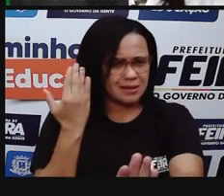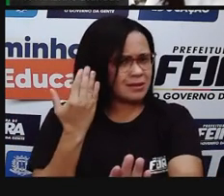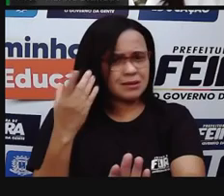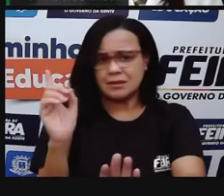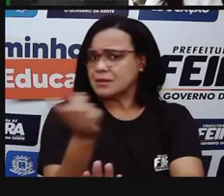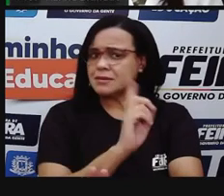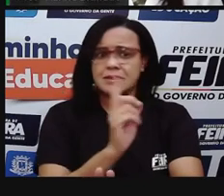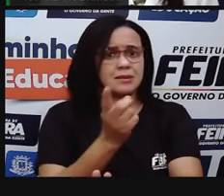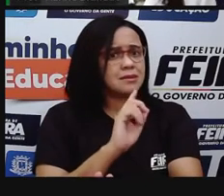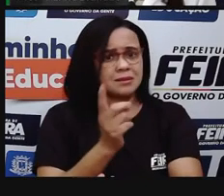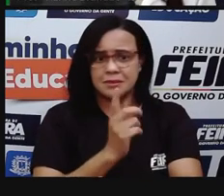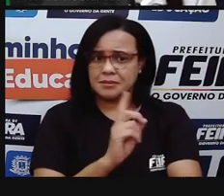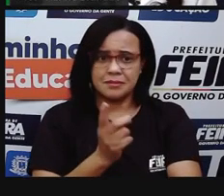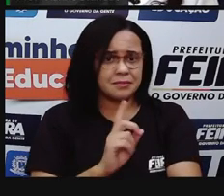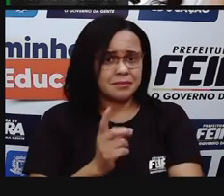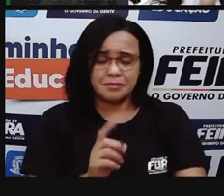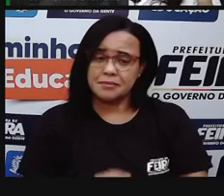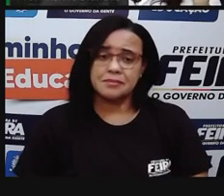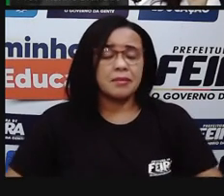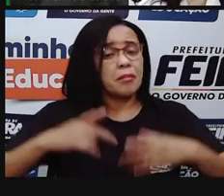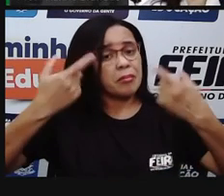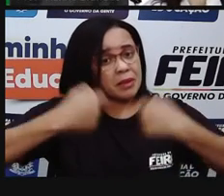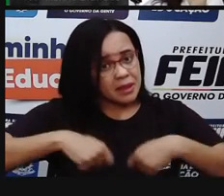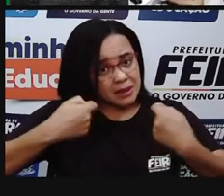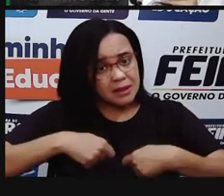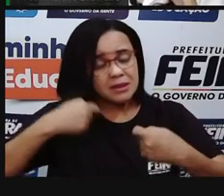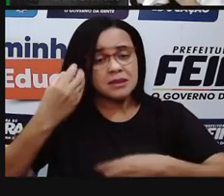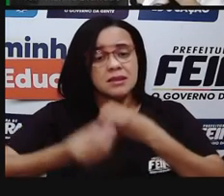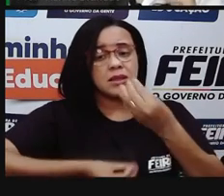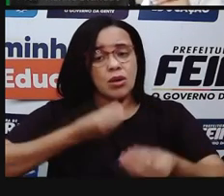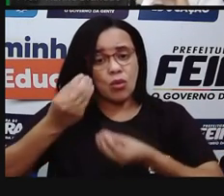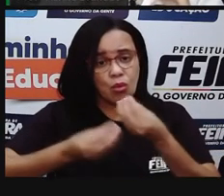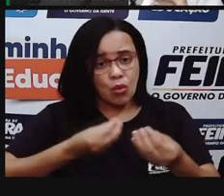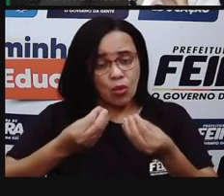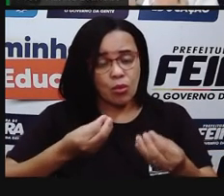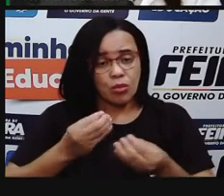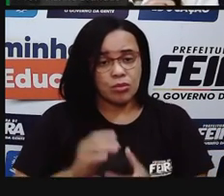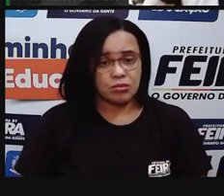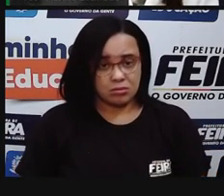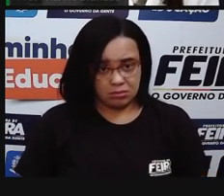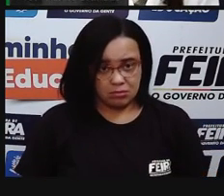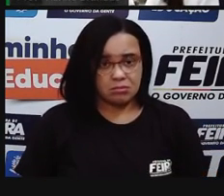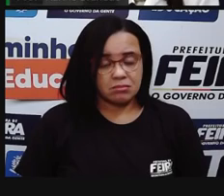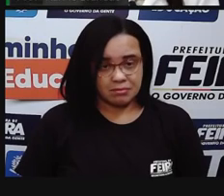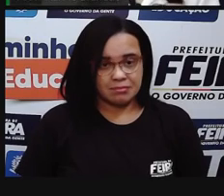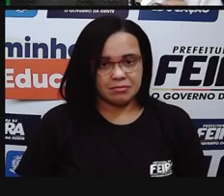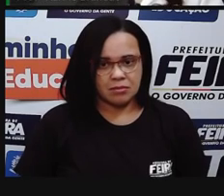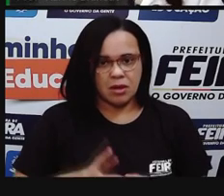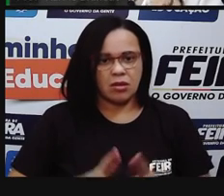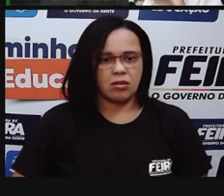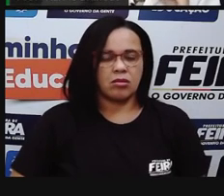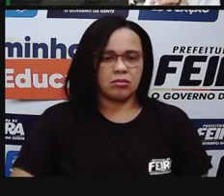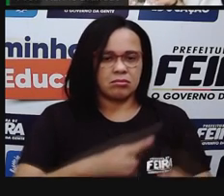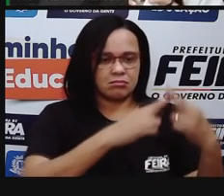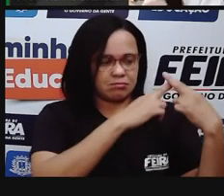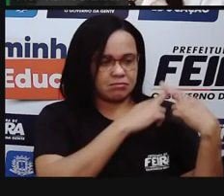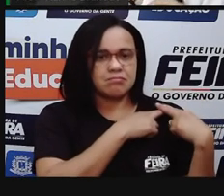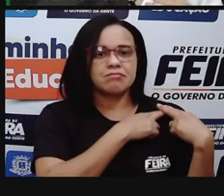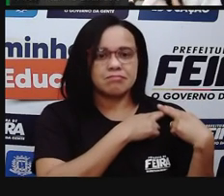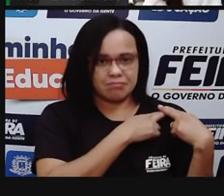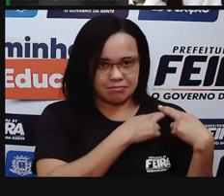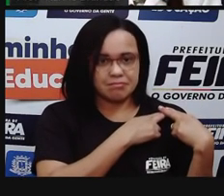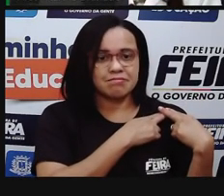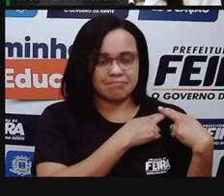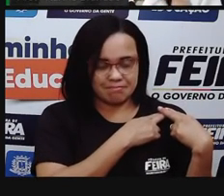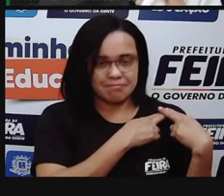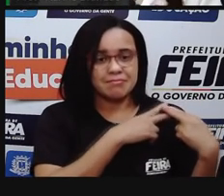inclusive que está longe de nós. E a gente precisa ir então para esse lugar da responsabilidade